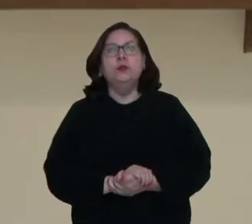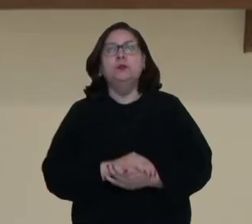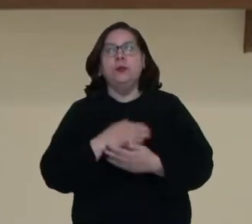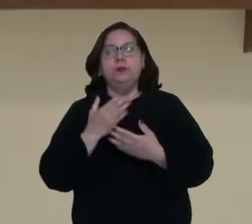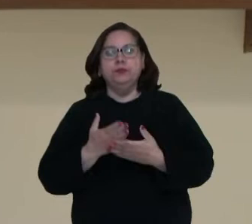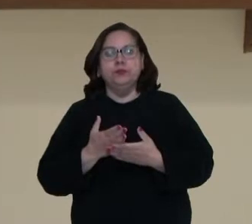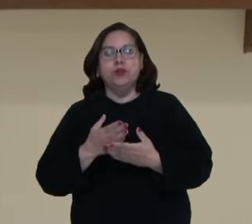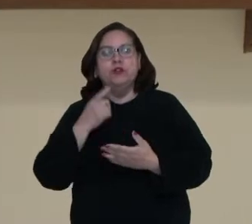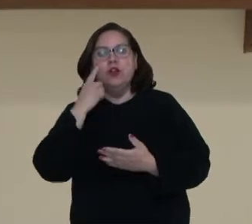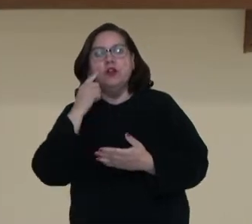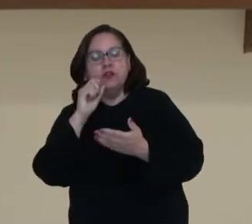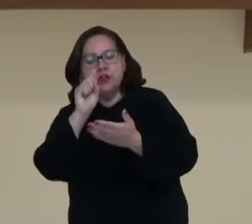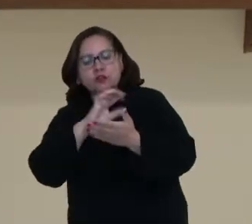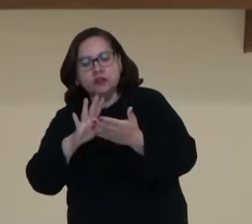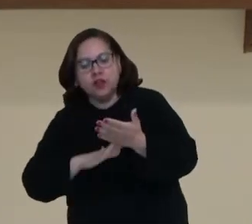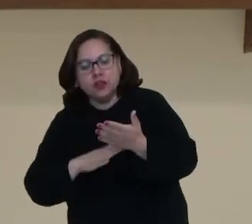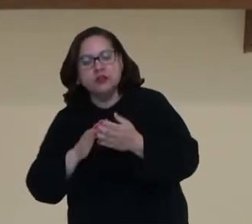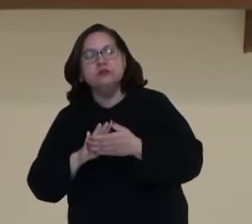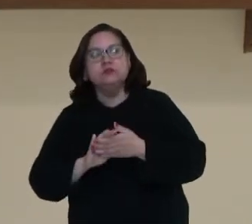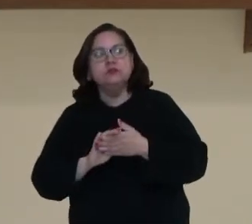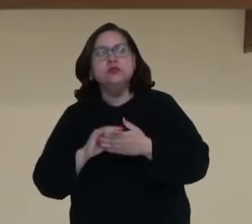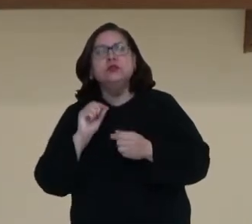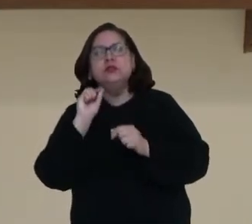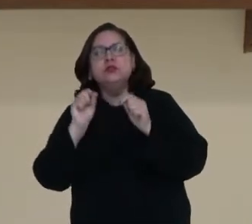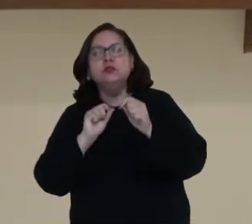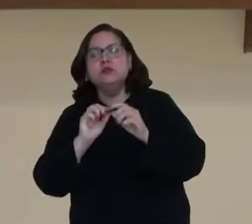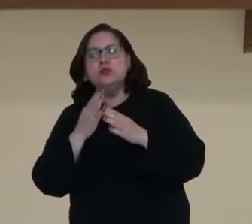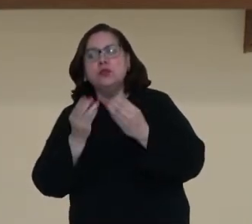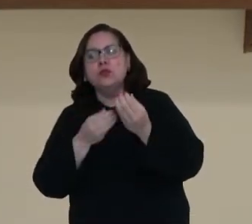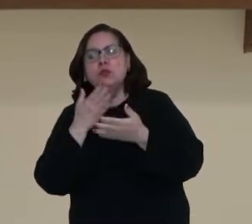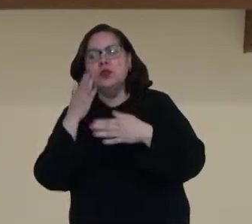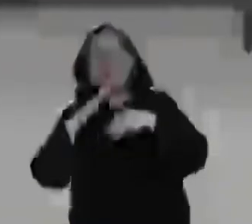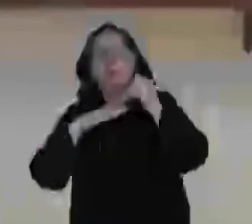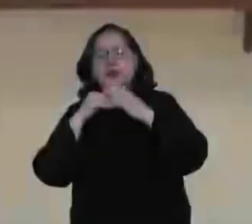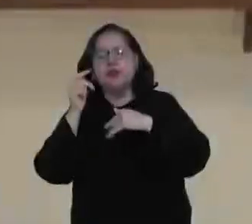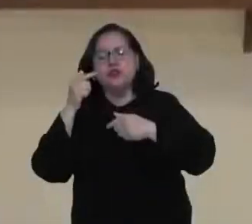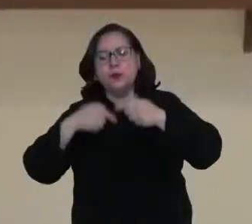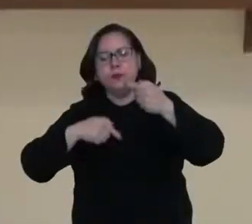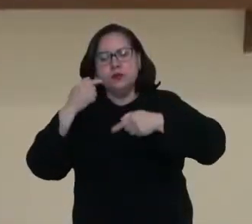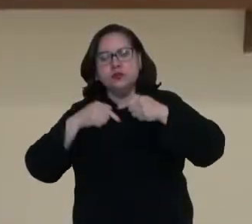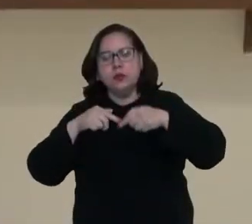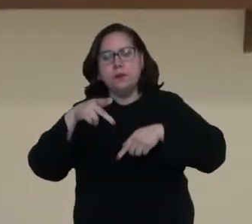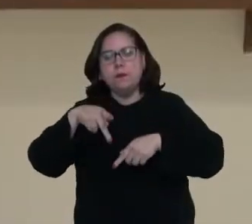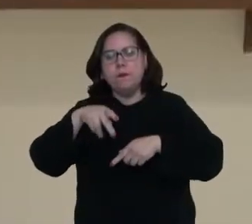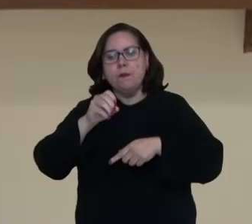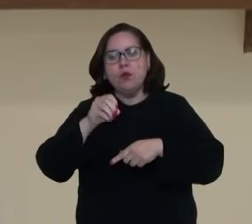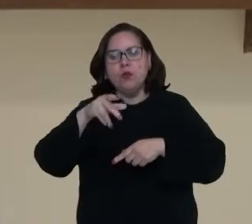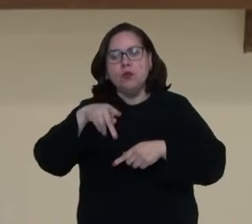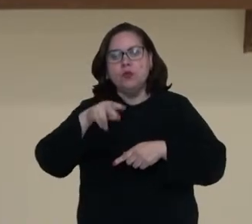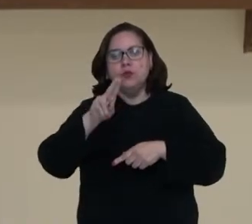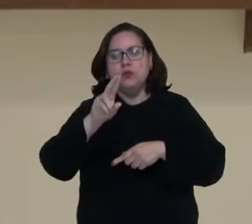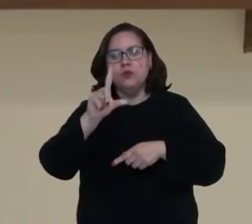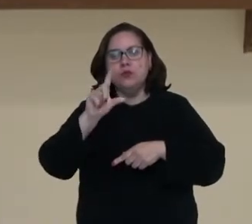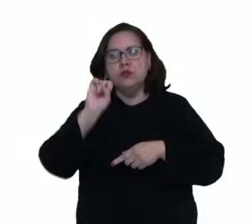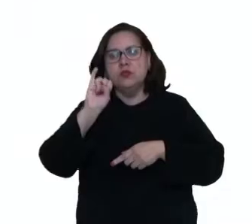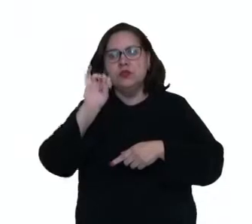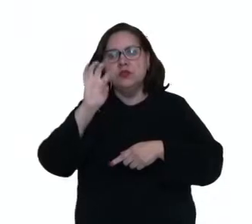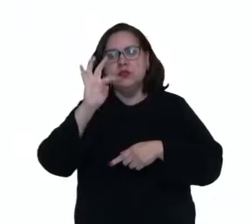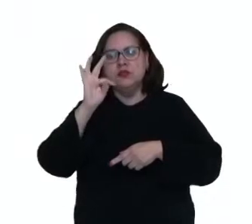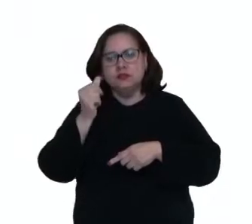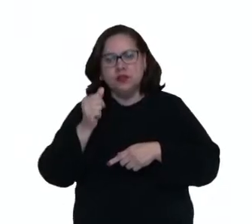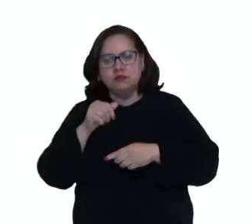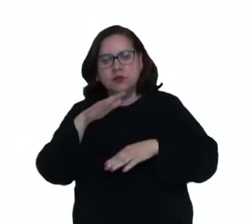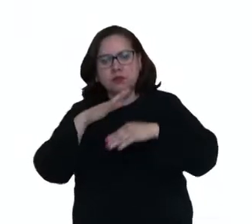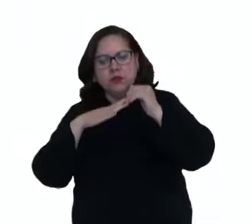Bom, pessoal, vamos dar uma olhada nessa atividade em que consiste a prática política populista. E nós vamos ver que ela é uma